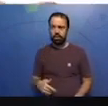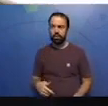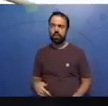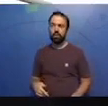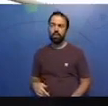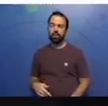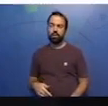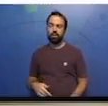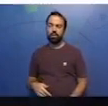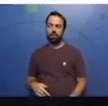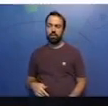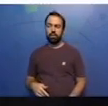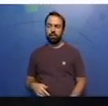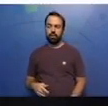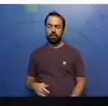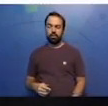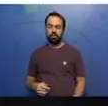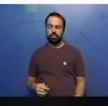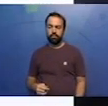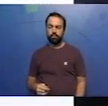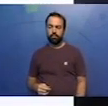minutos serão 7 horas.